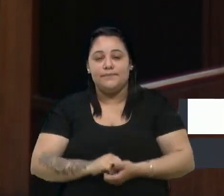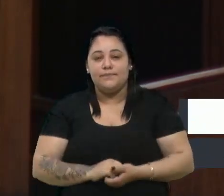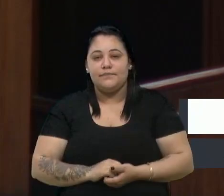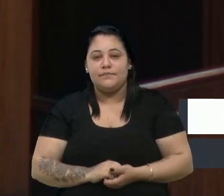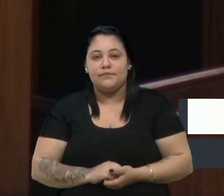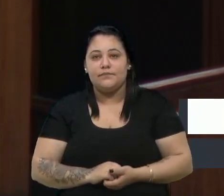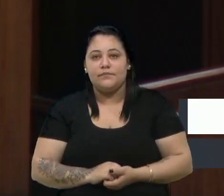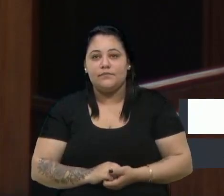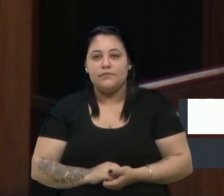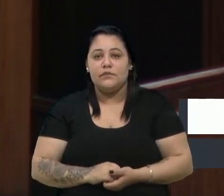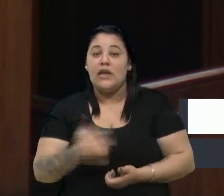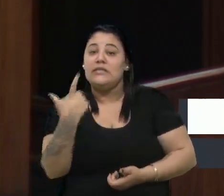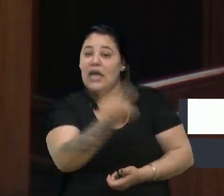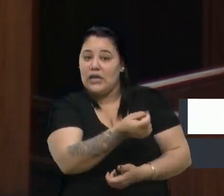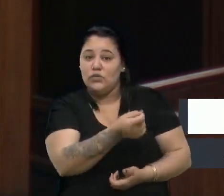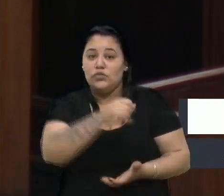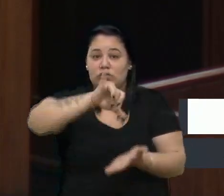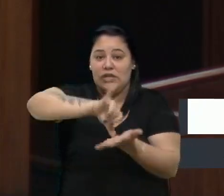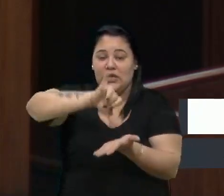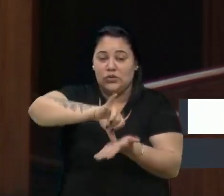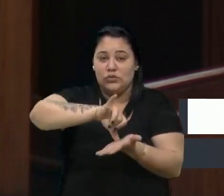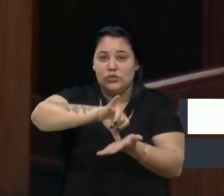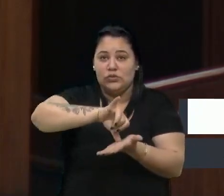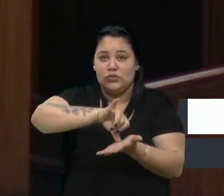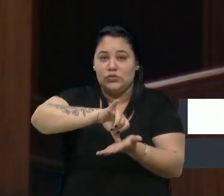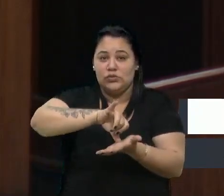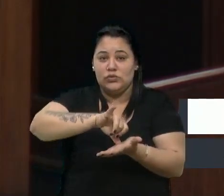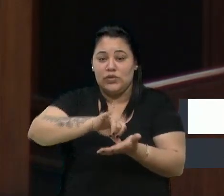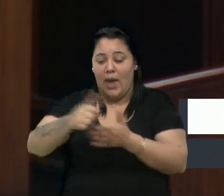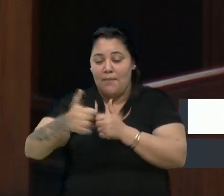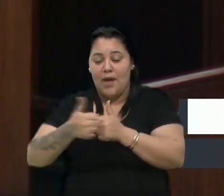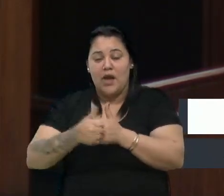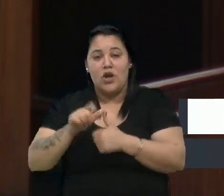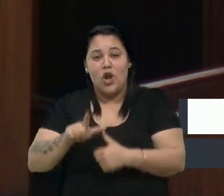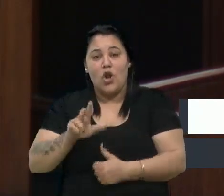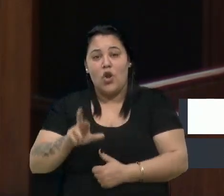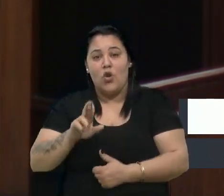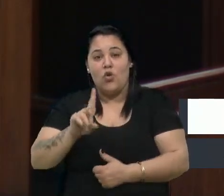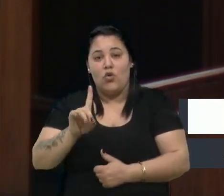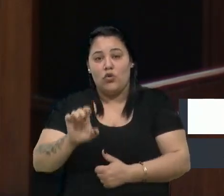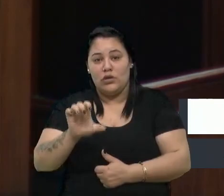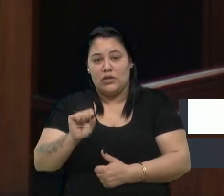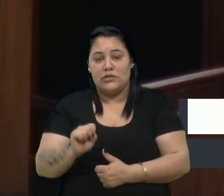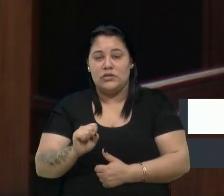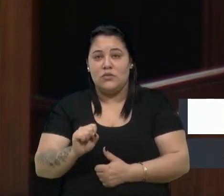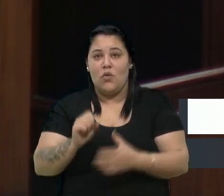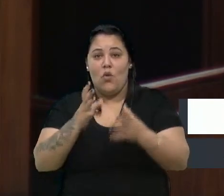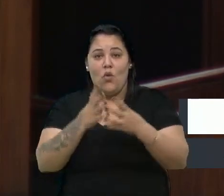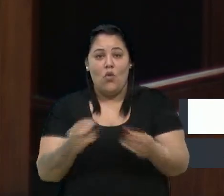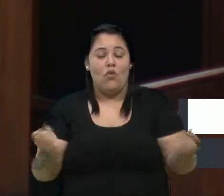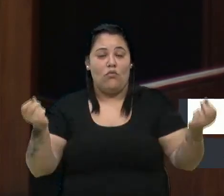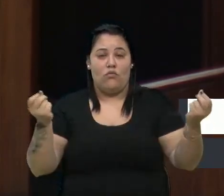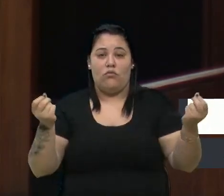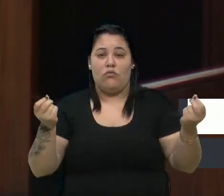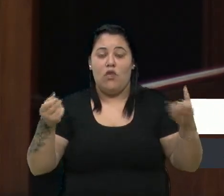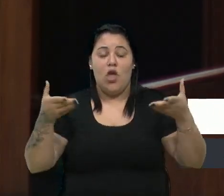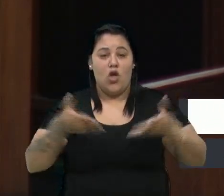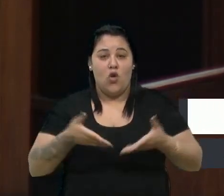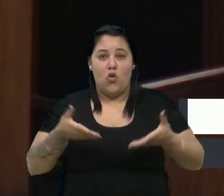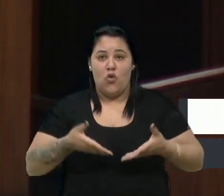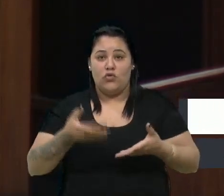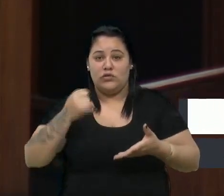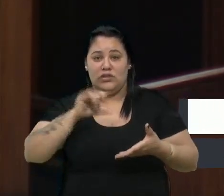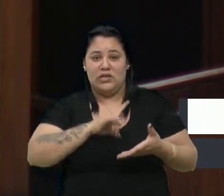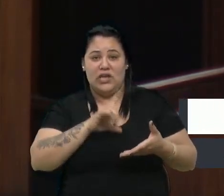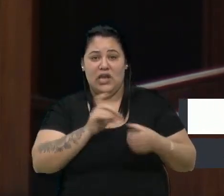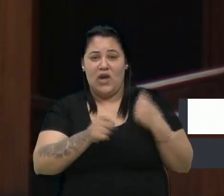Ele saiu do centro e foi lá para Lourdes. E depois ele se esvaiu, vereador Renato, e hoje se servem